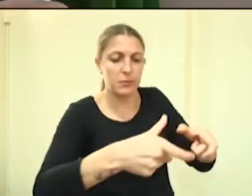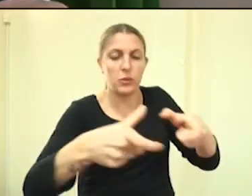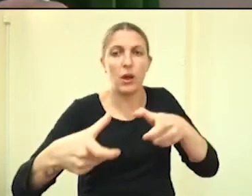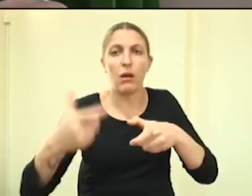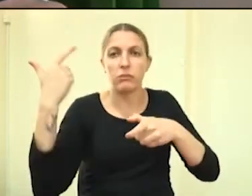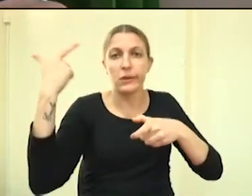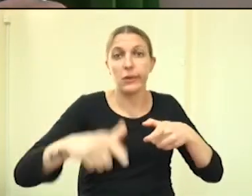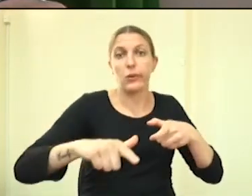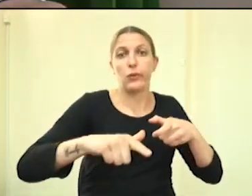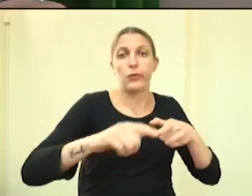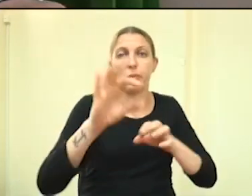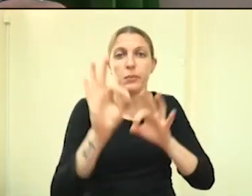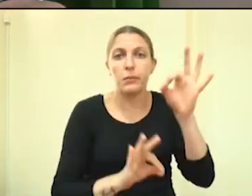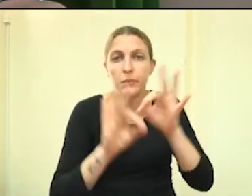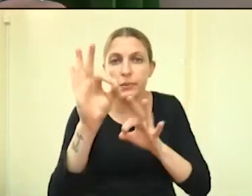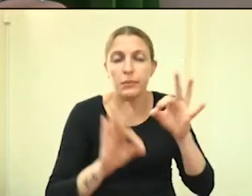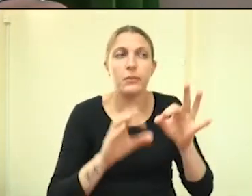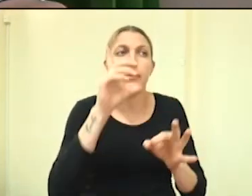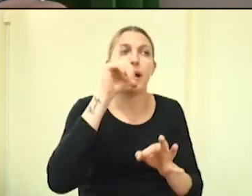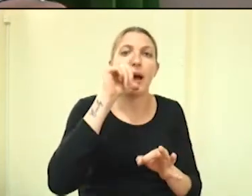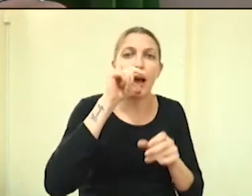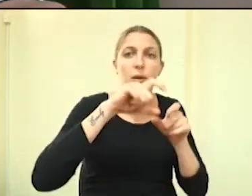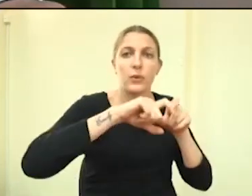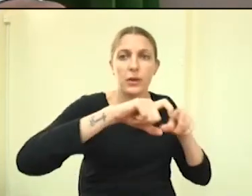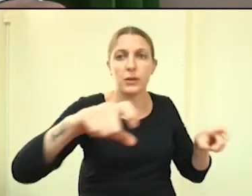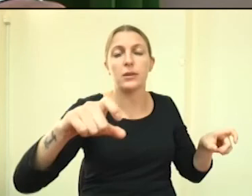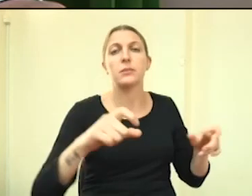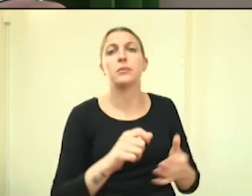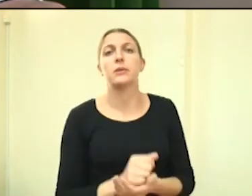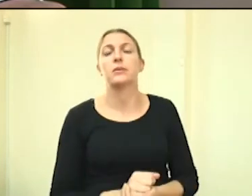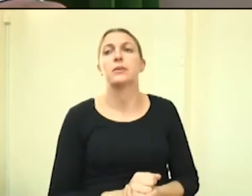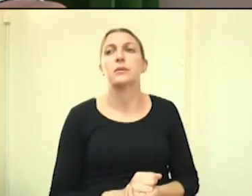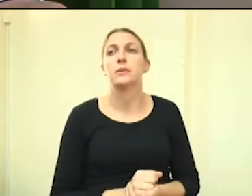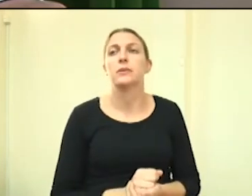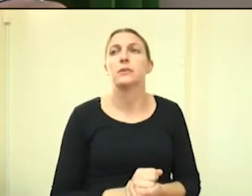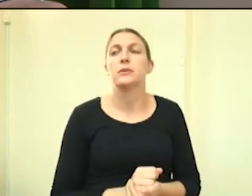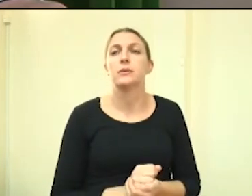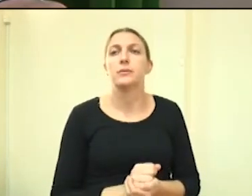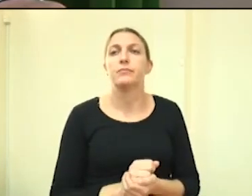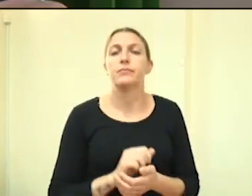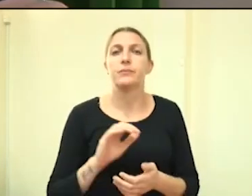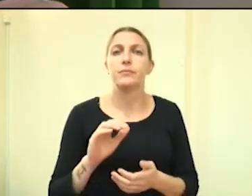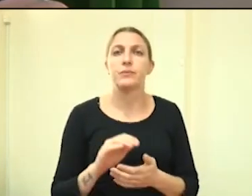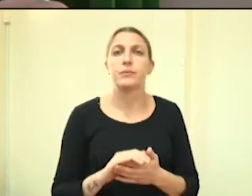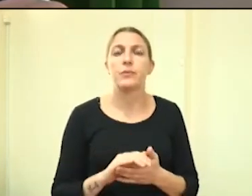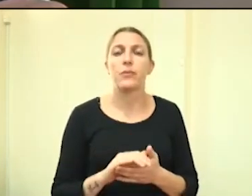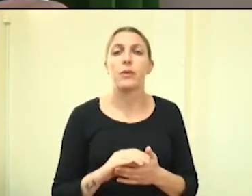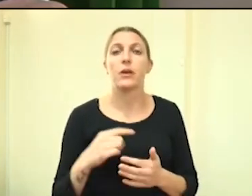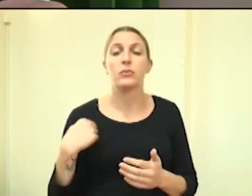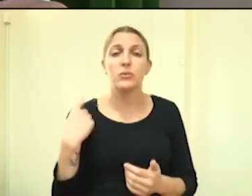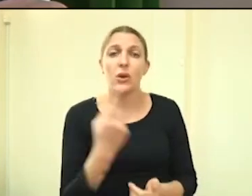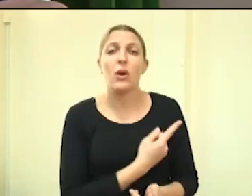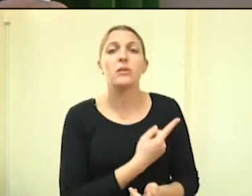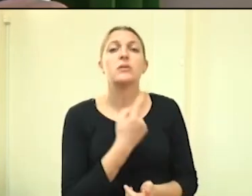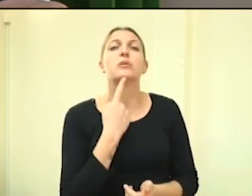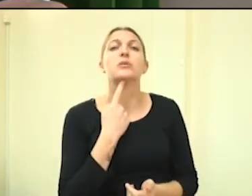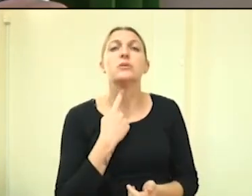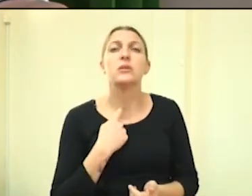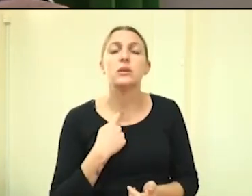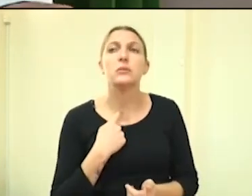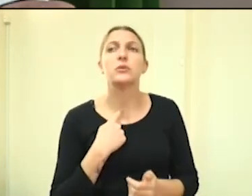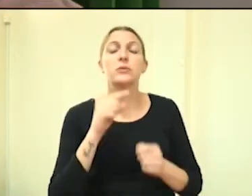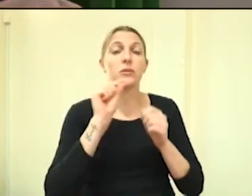que foi feito o asfalto e foi feito o conserto da rede de água. Então, a gente gostaria que fosse feito um